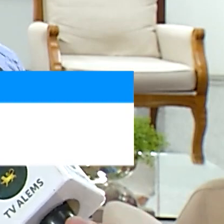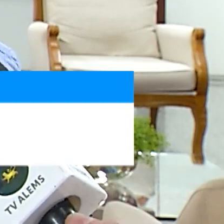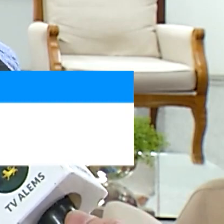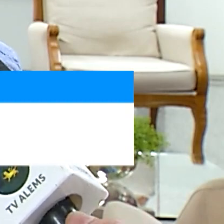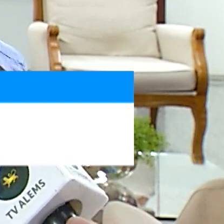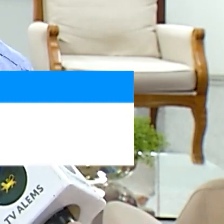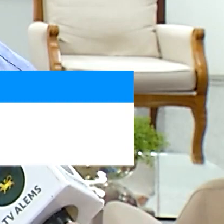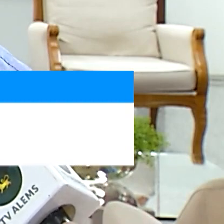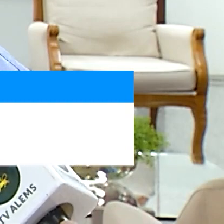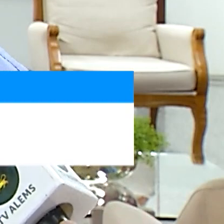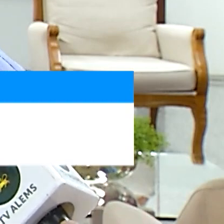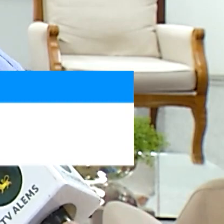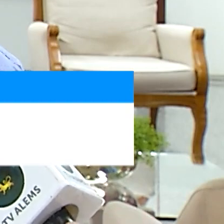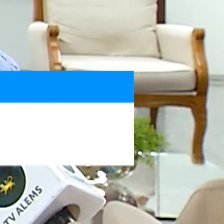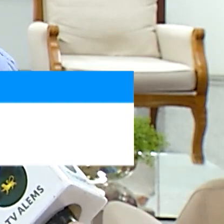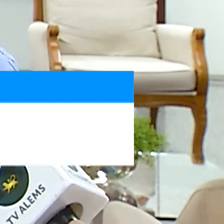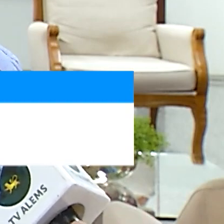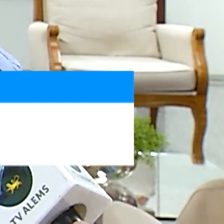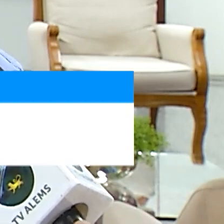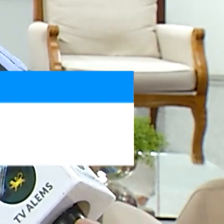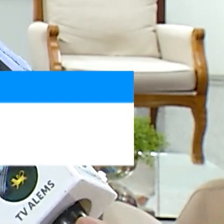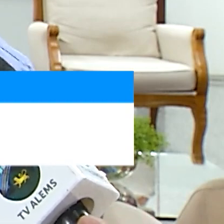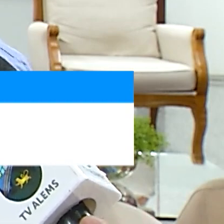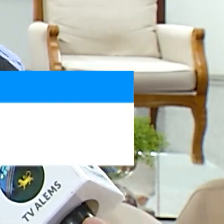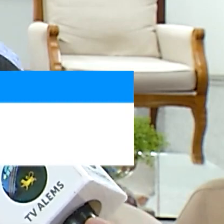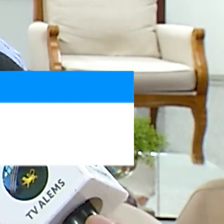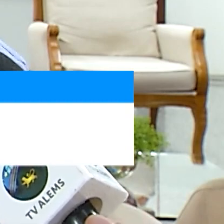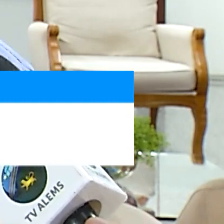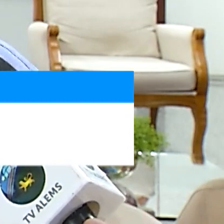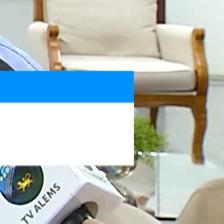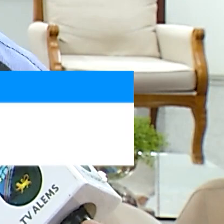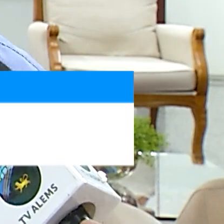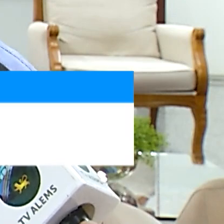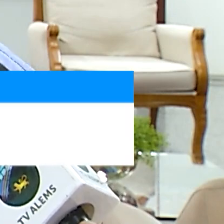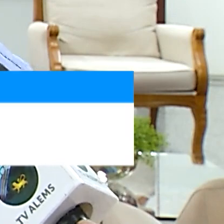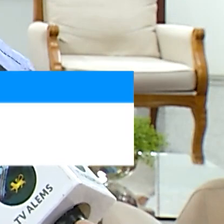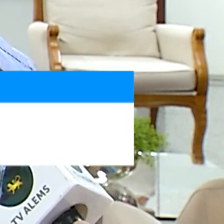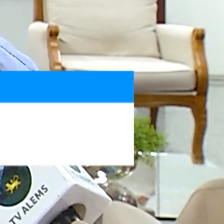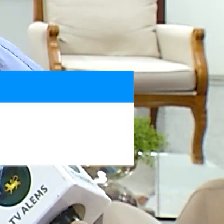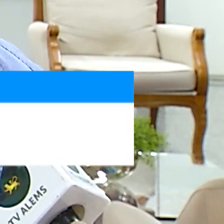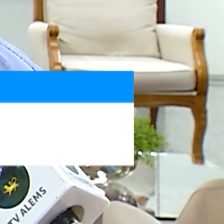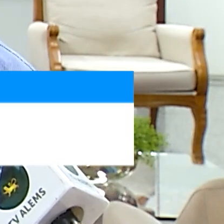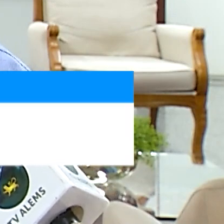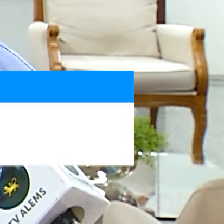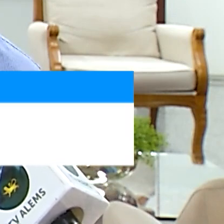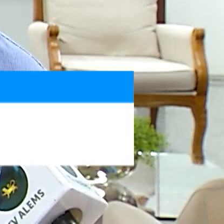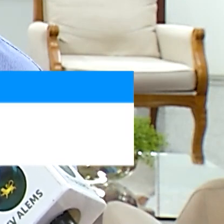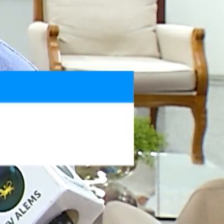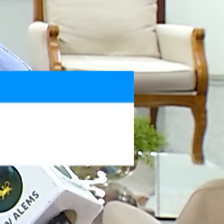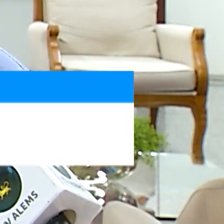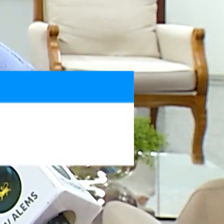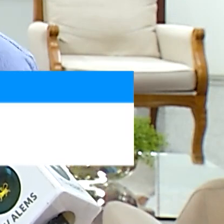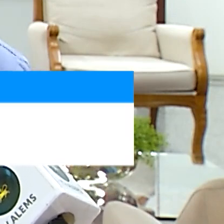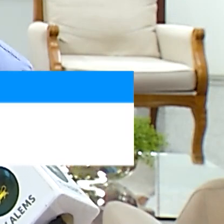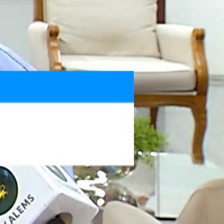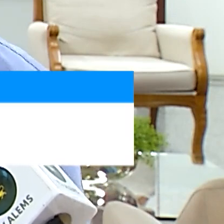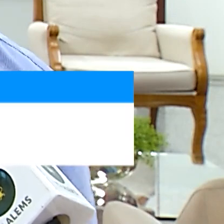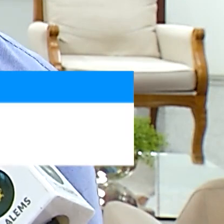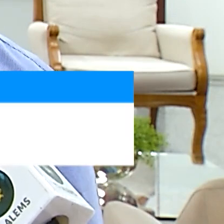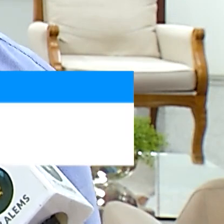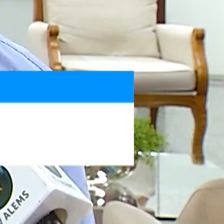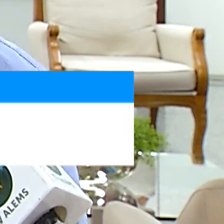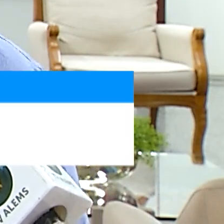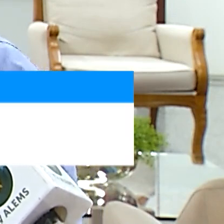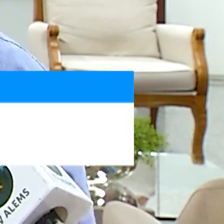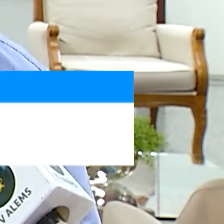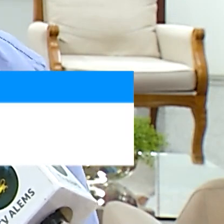orçamentária, o que está previsto para 2023 e fazer esse planejamento, principalmente dos primeiros atos do governo, os primeiros 100 dias